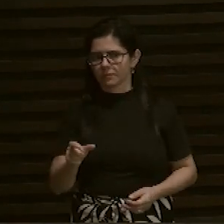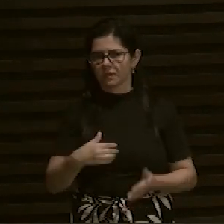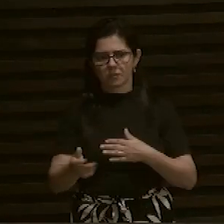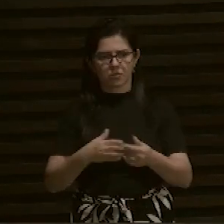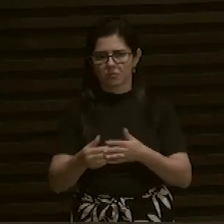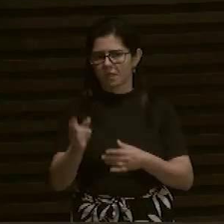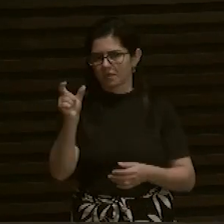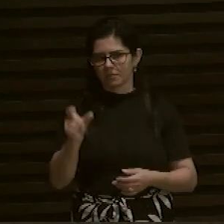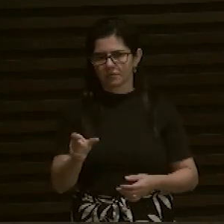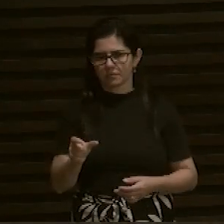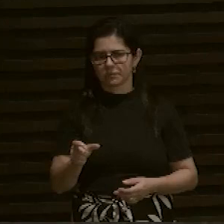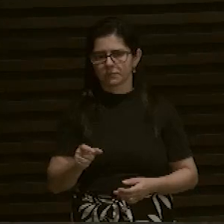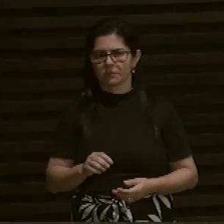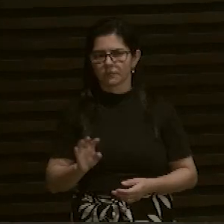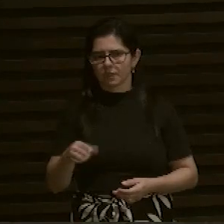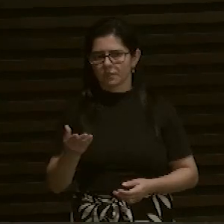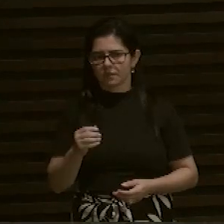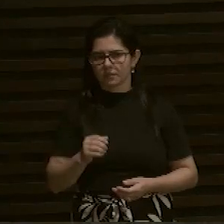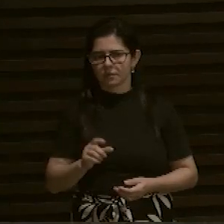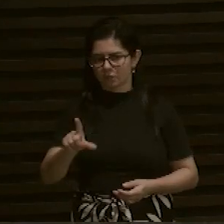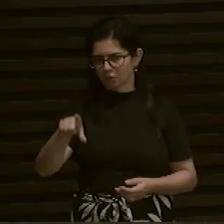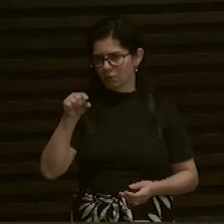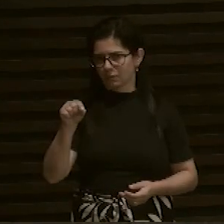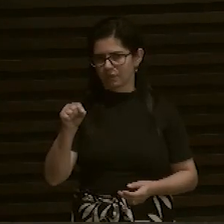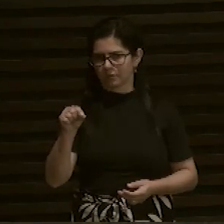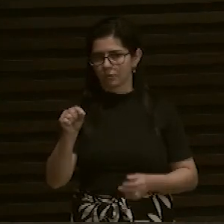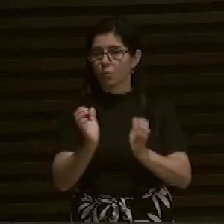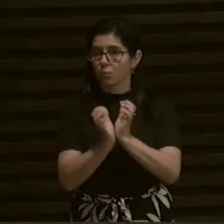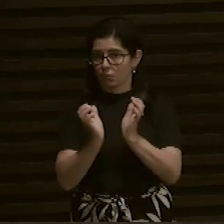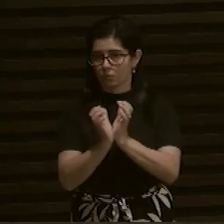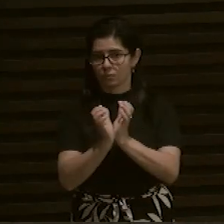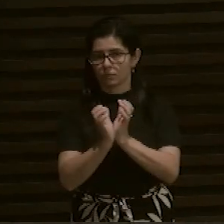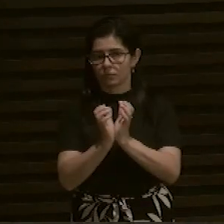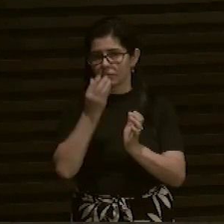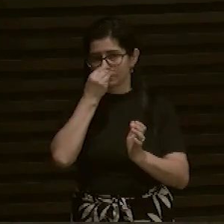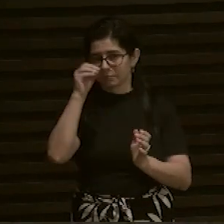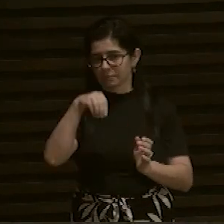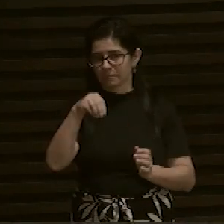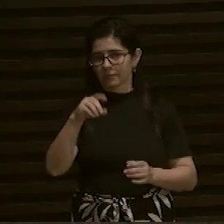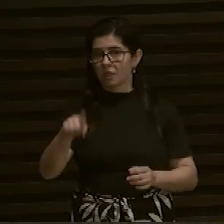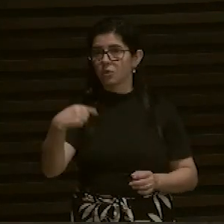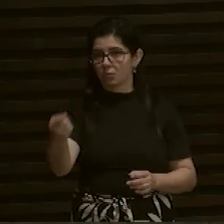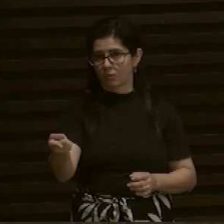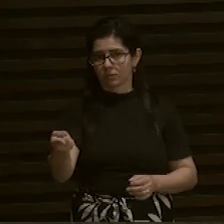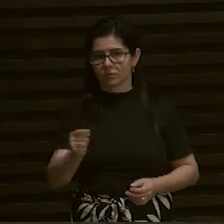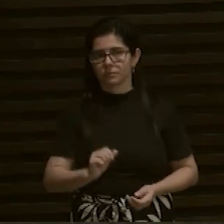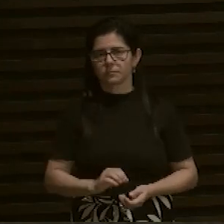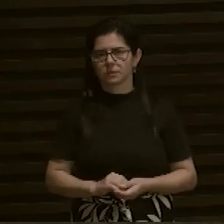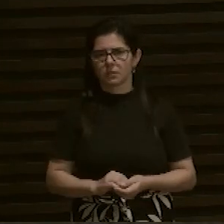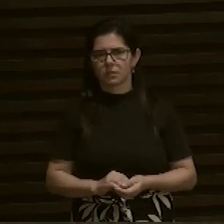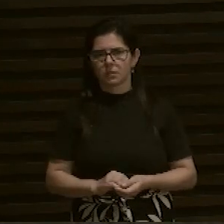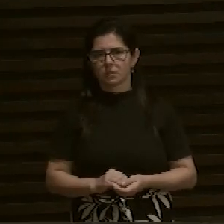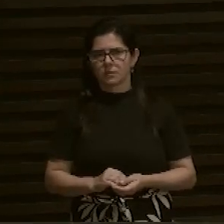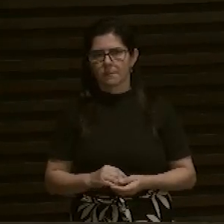estavam escolhendo um time, entre aspas, né, em detrimento de outro, como se pertencessem ao líder do time. Então, quando